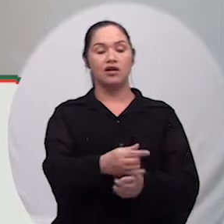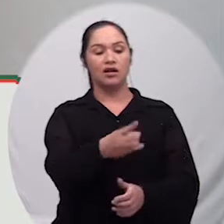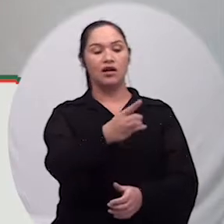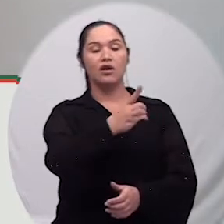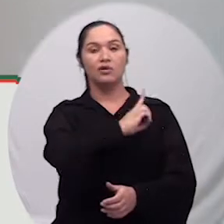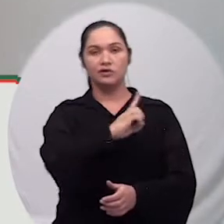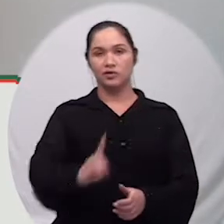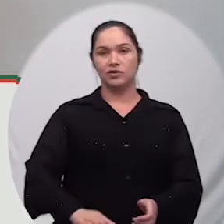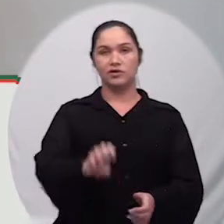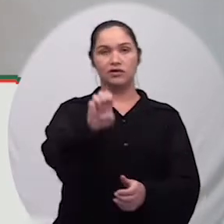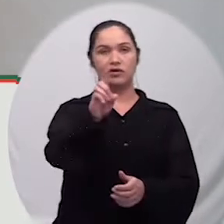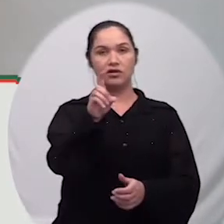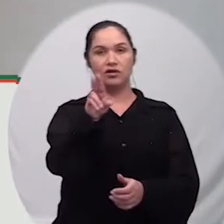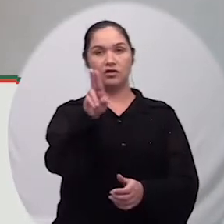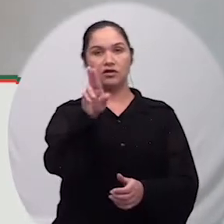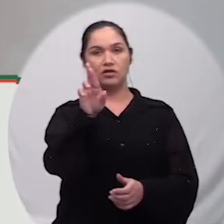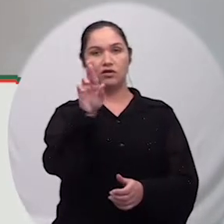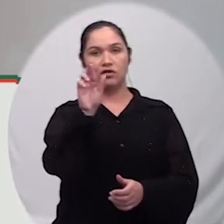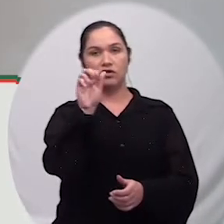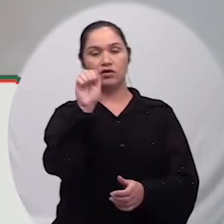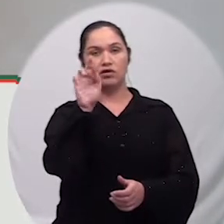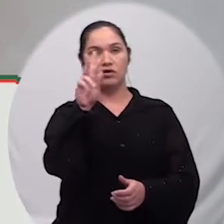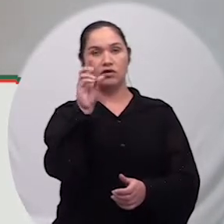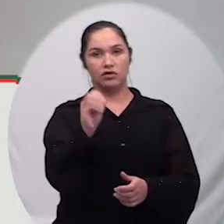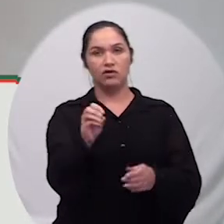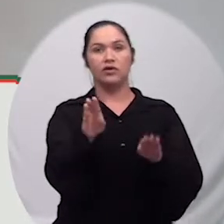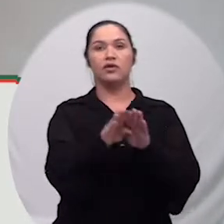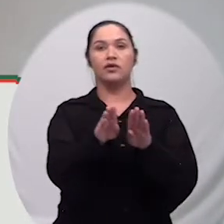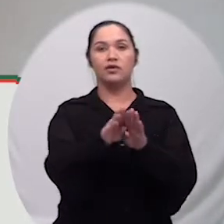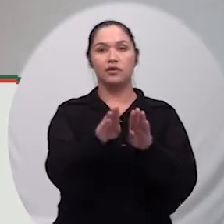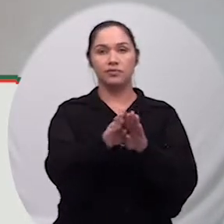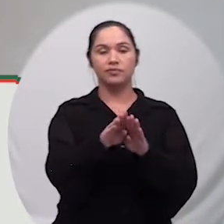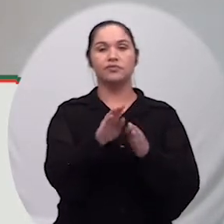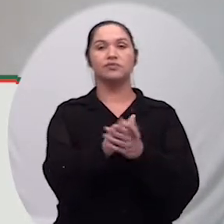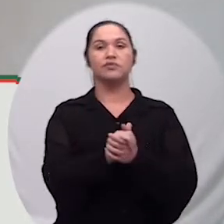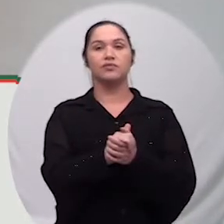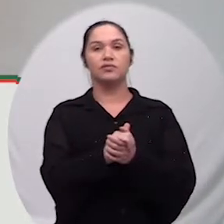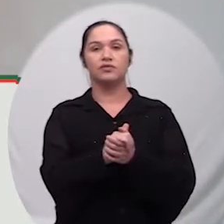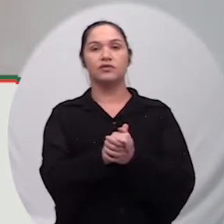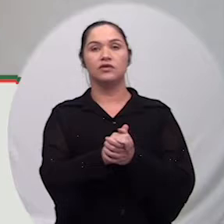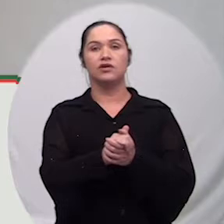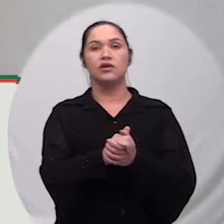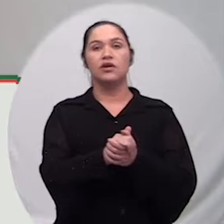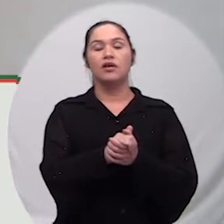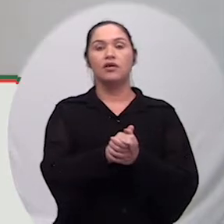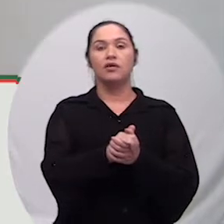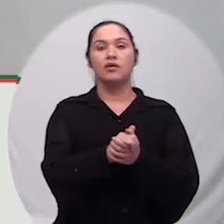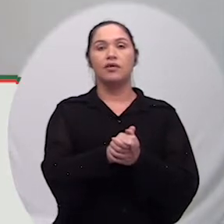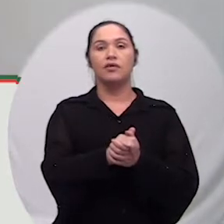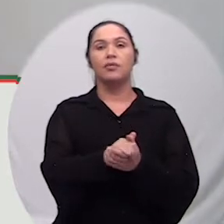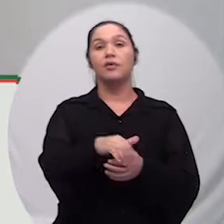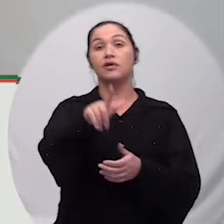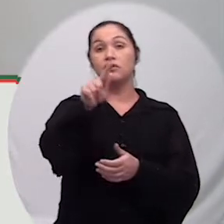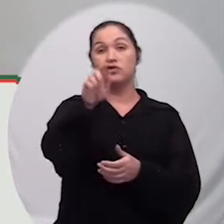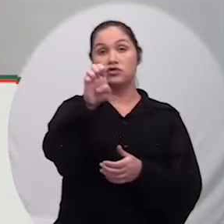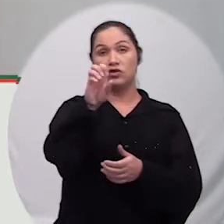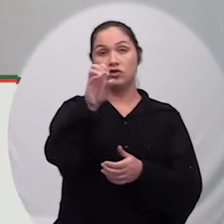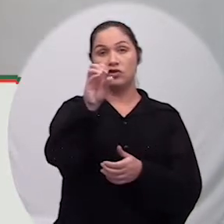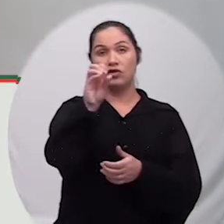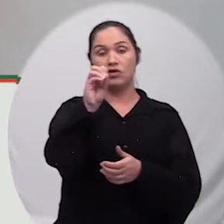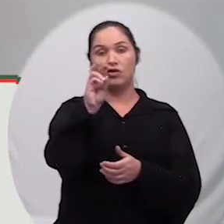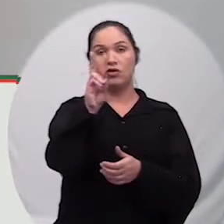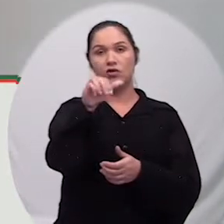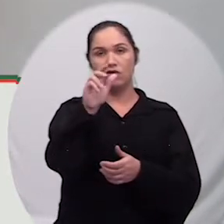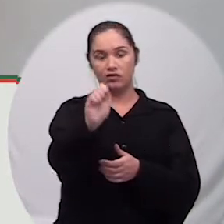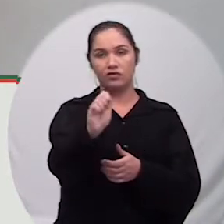prefeito Clésio Salvaro e também da deputada Giovânia de Sá, que doou aproximadamente 2 milhões na compra de equipamentos para o Hospital